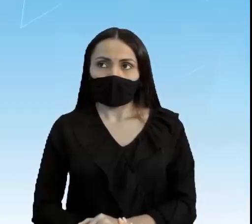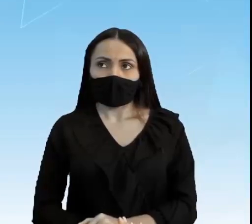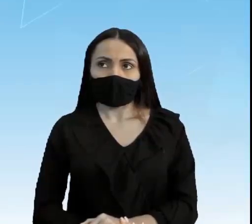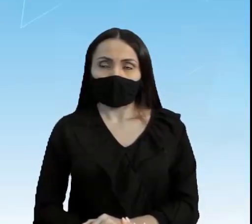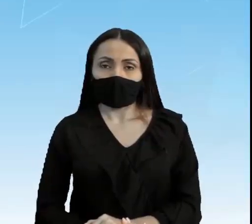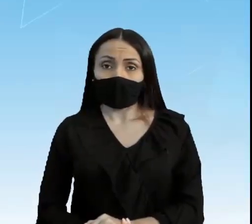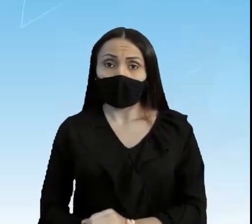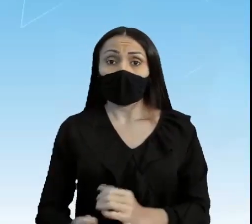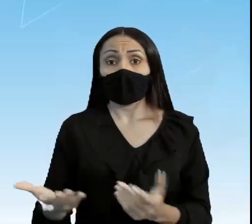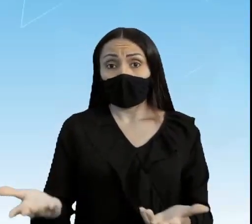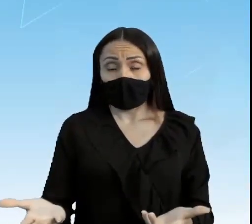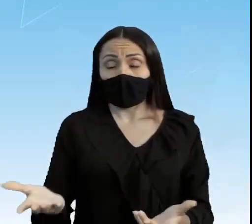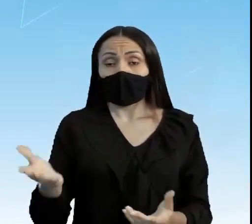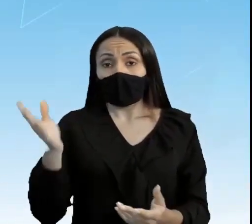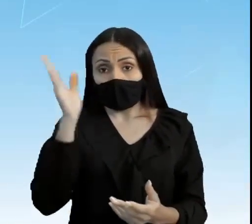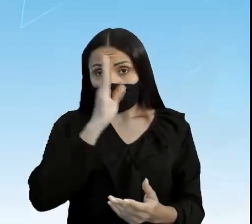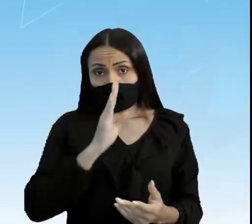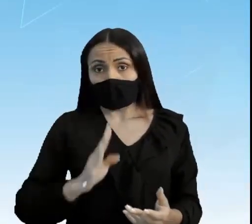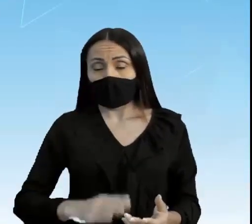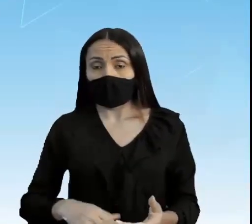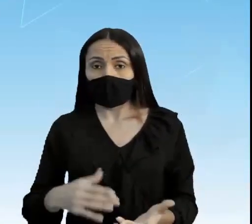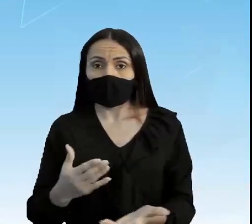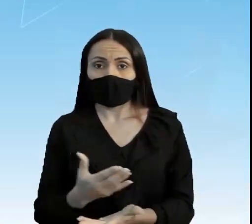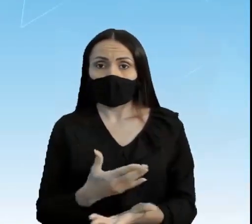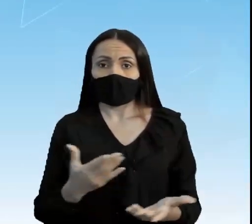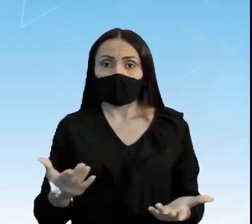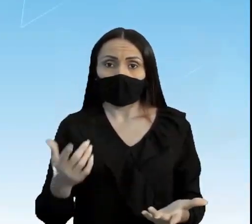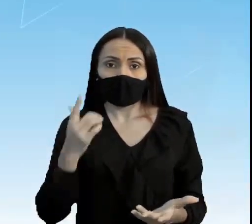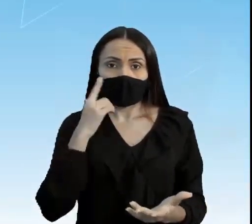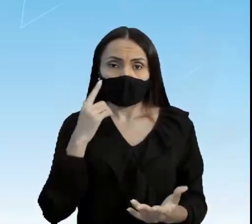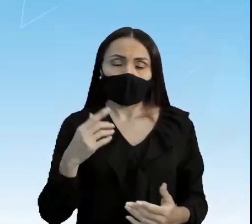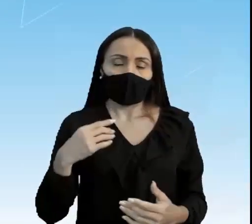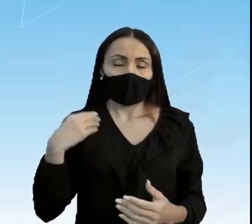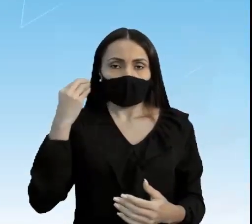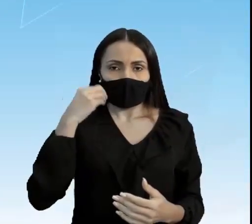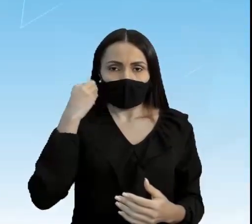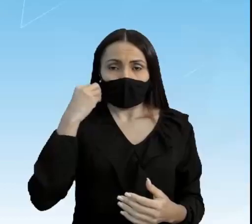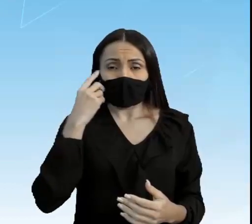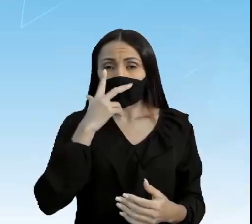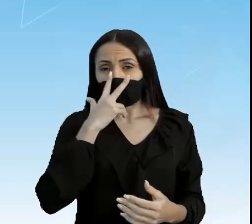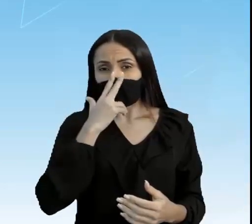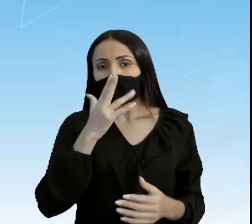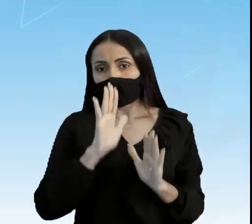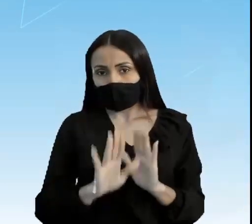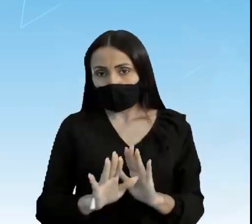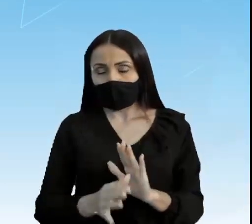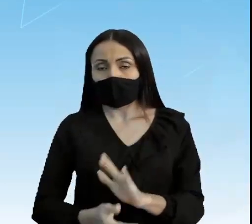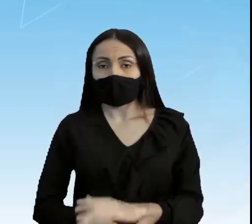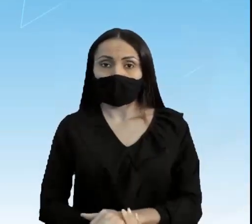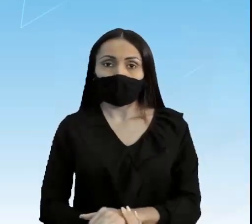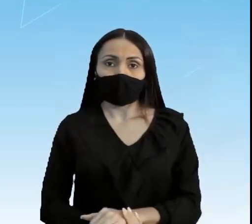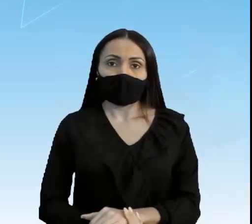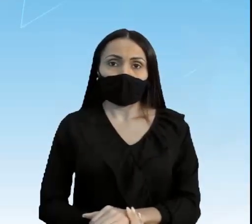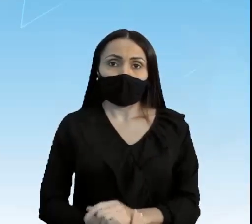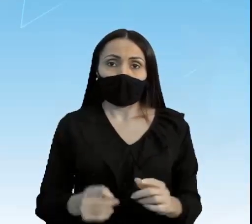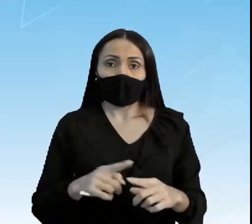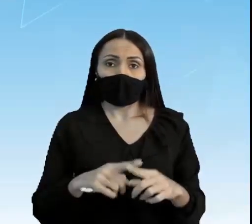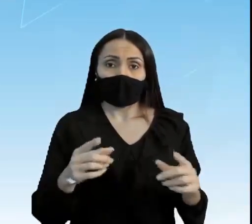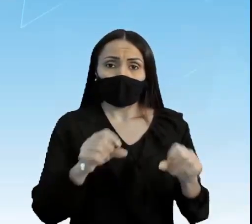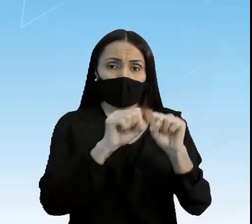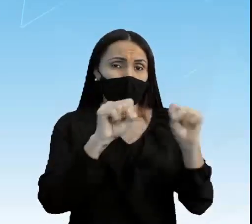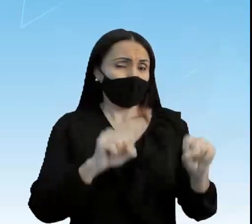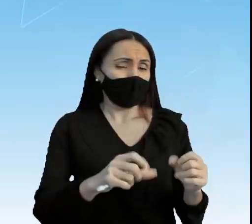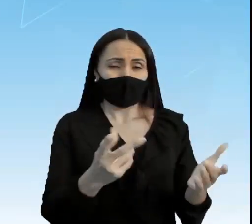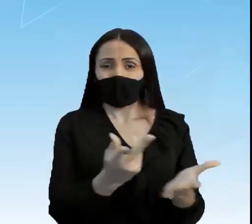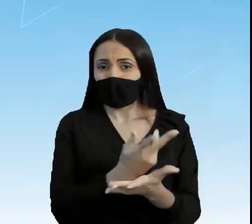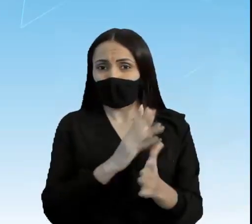No Brasil, a criação das capitanias foi uma experiência parecida. Mas esse sistema não deu certo por